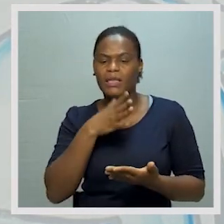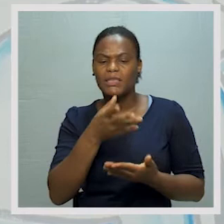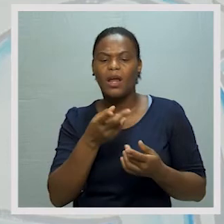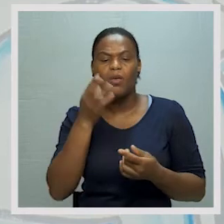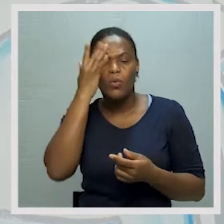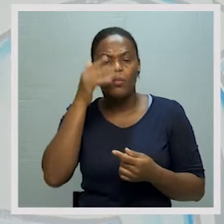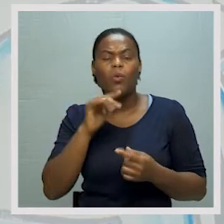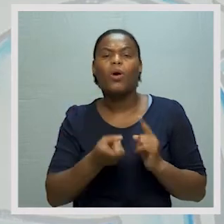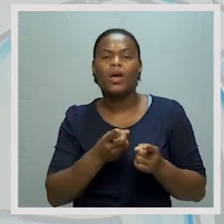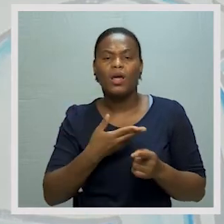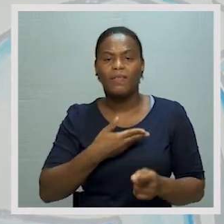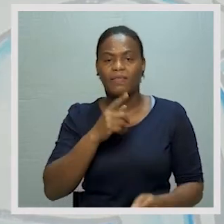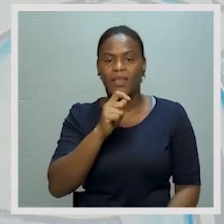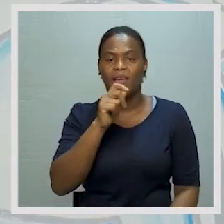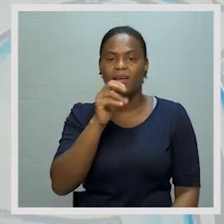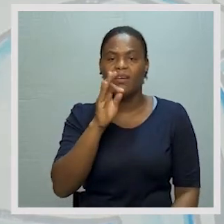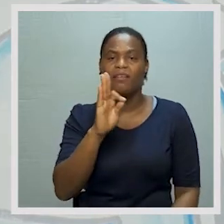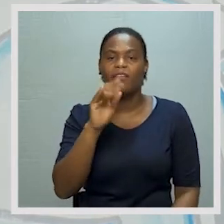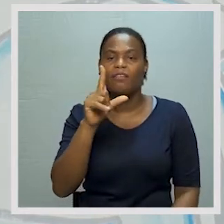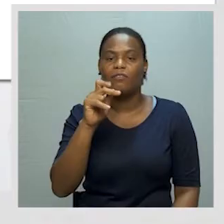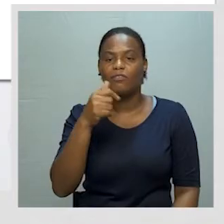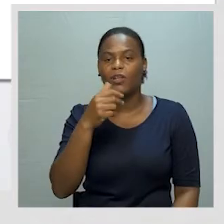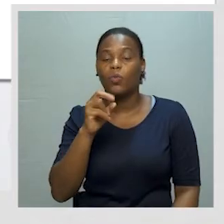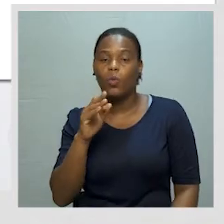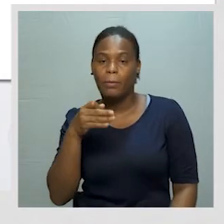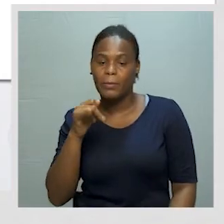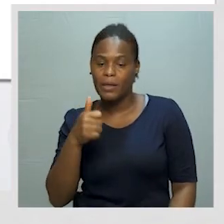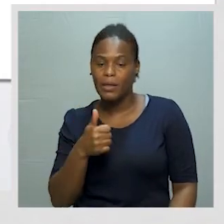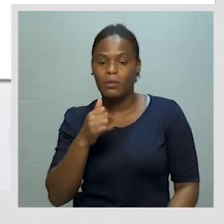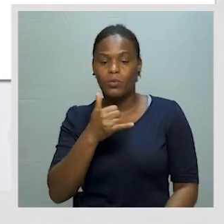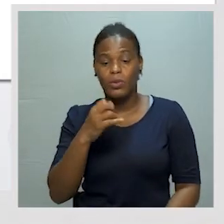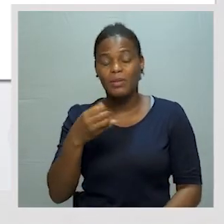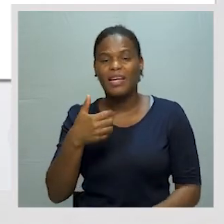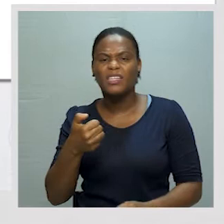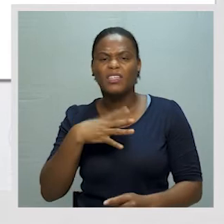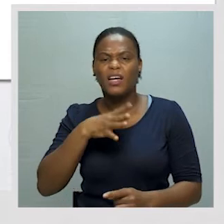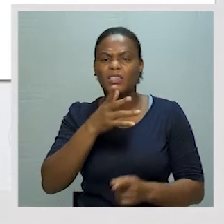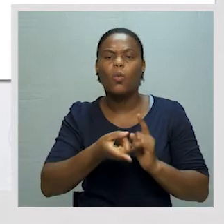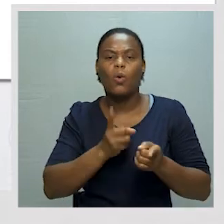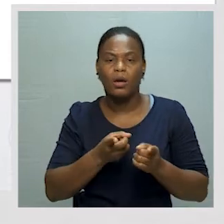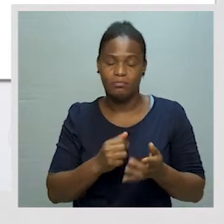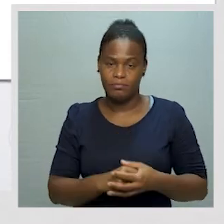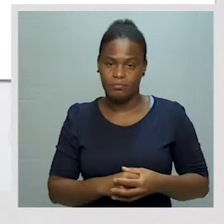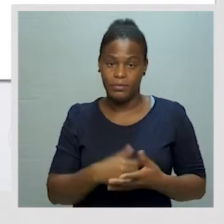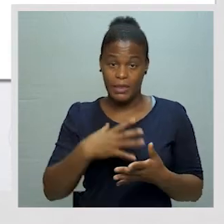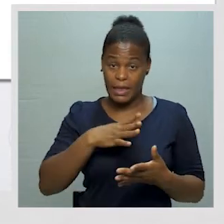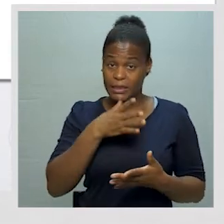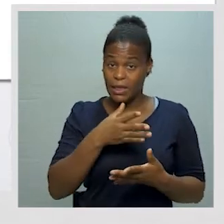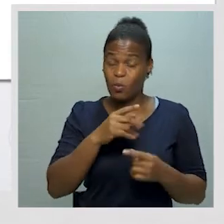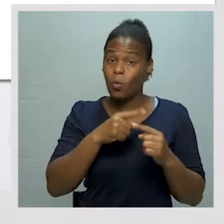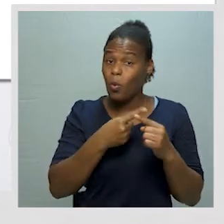esse valor que é o deflator do PIB de 2015? Significa que entre o ano